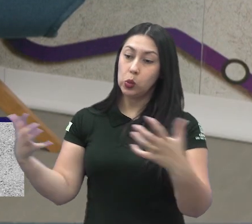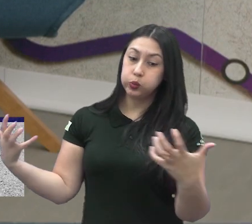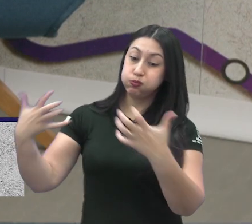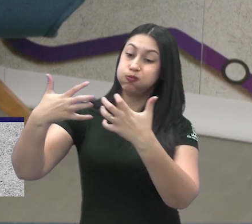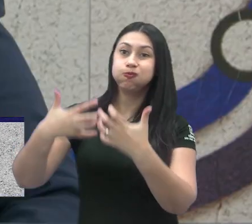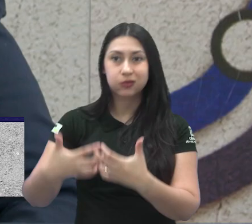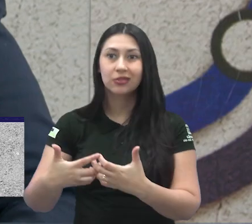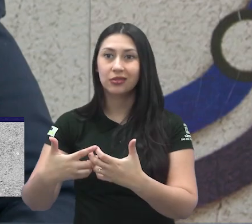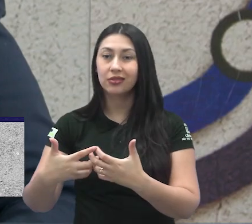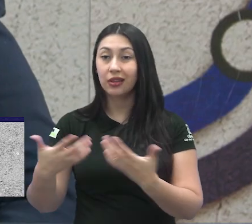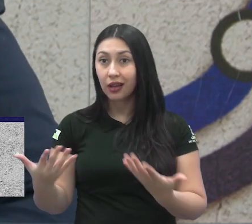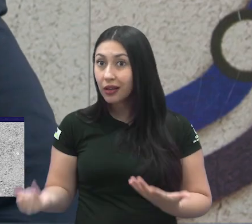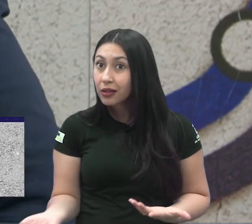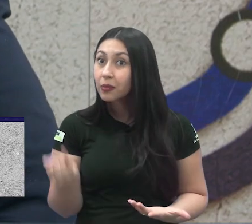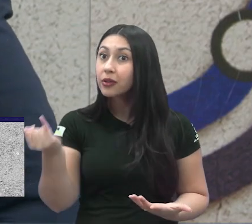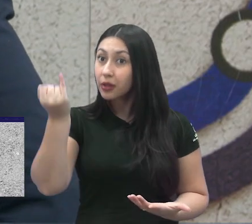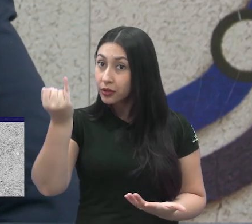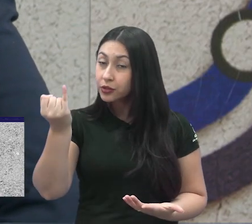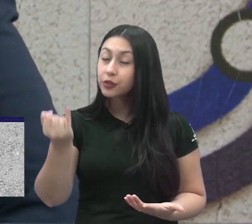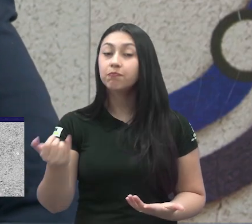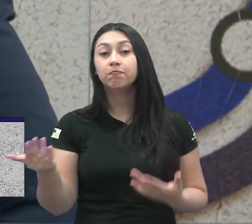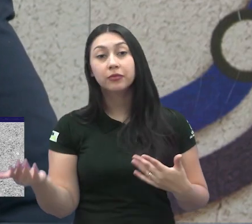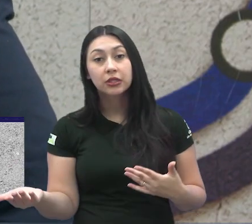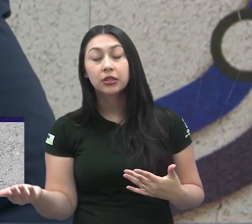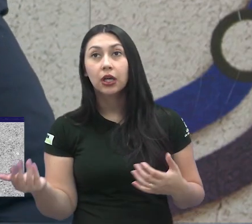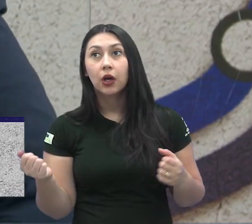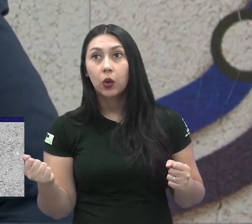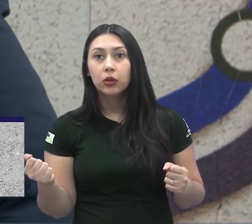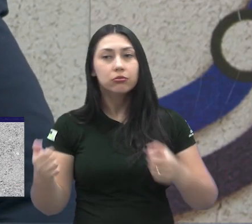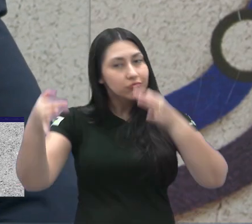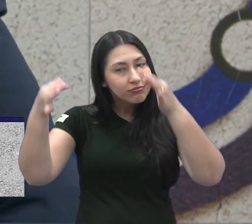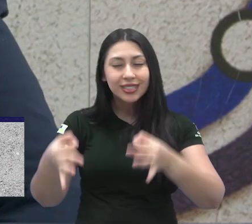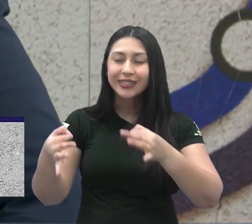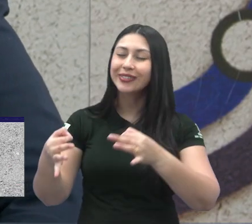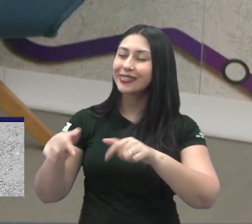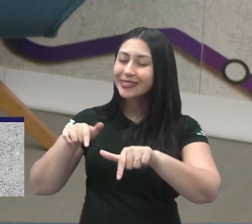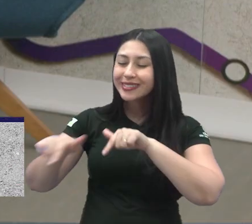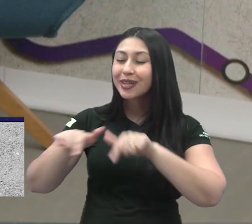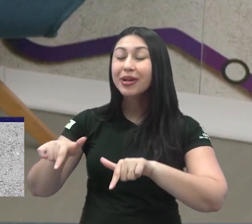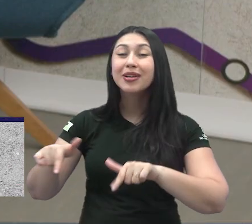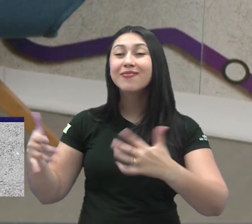essa multidisciplinaridade, né? Então, é